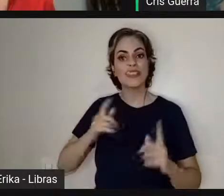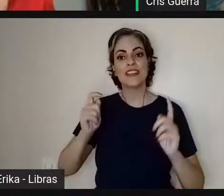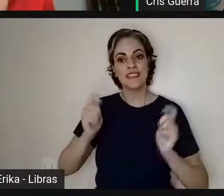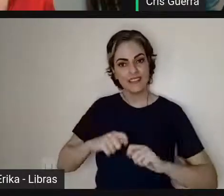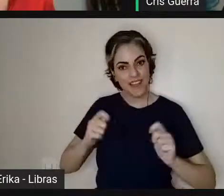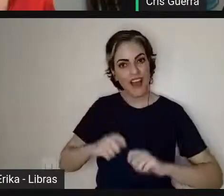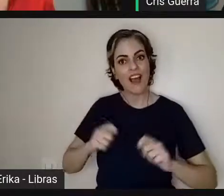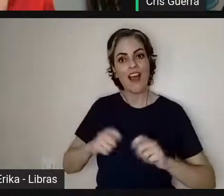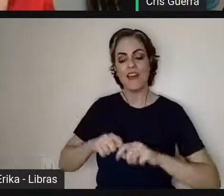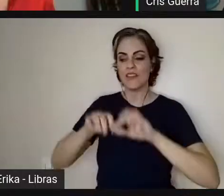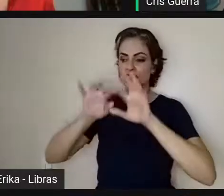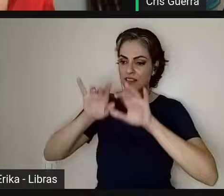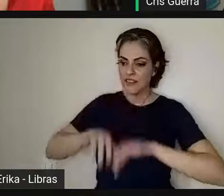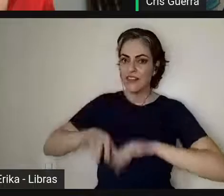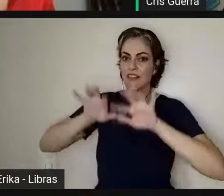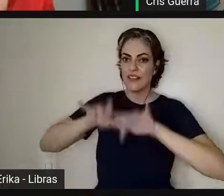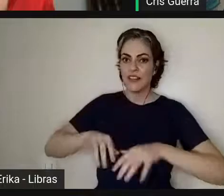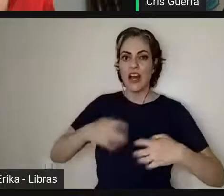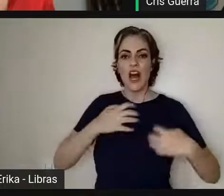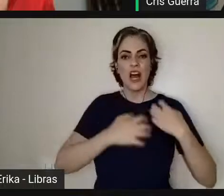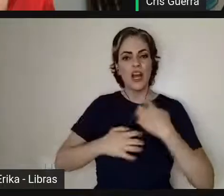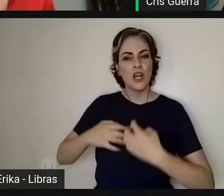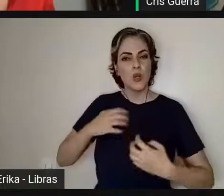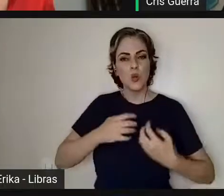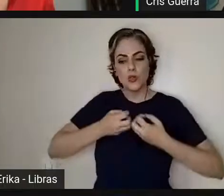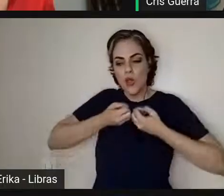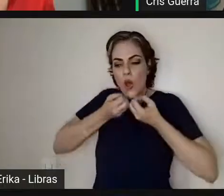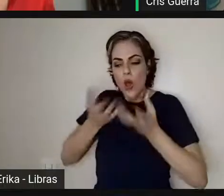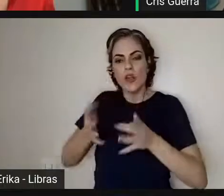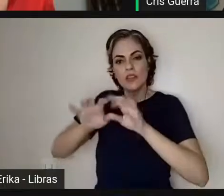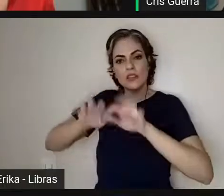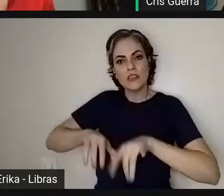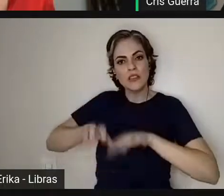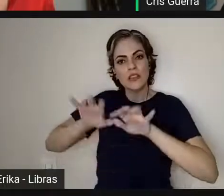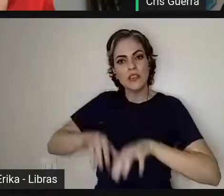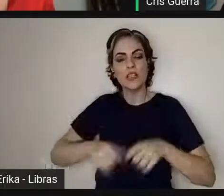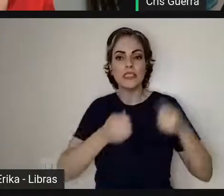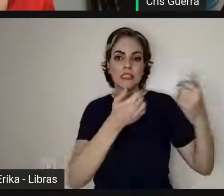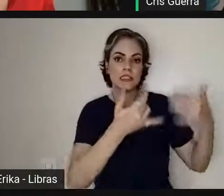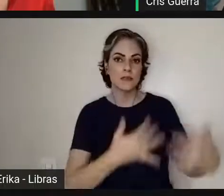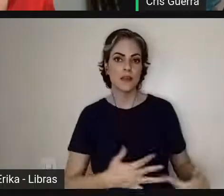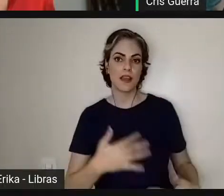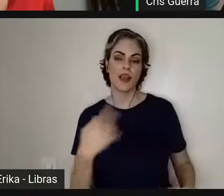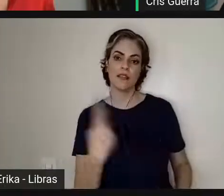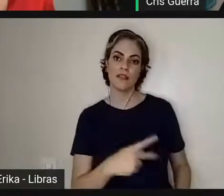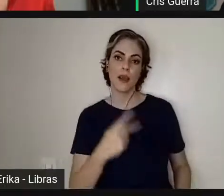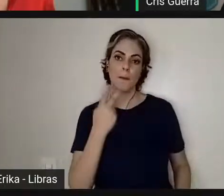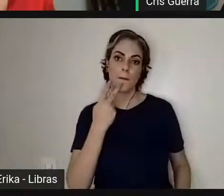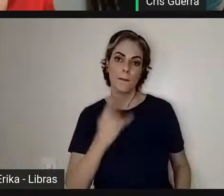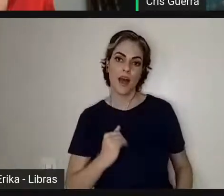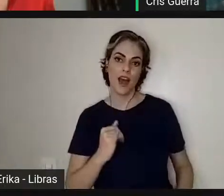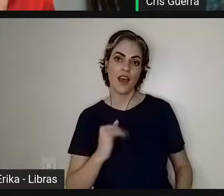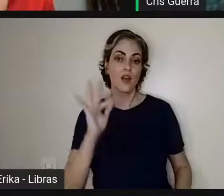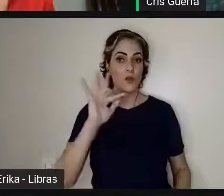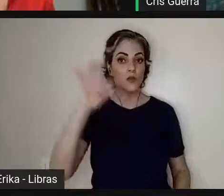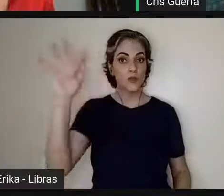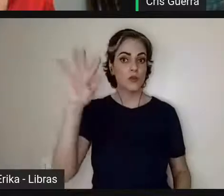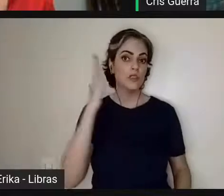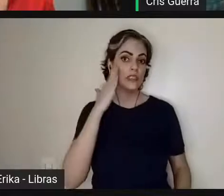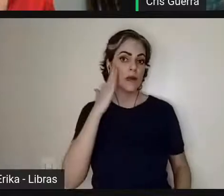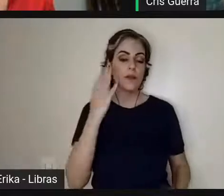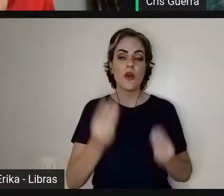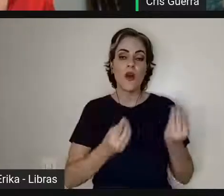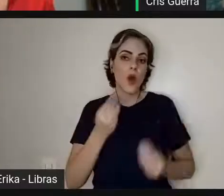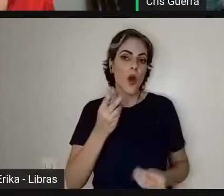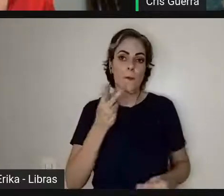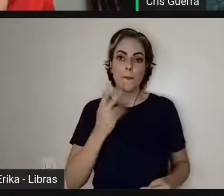de aplacar um pouco dessa angústia, que era escrever para ele sobre o pai, para que de alguma forma ele tivesse acesso ao pai. E tive